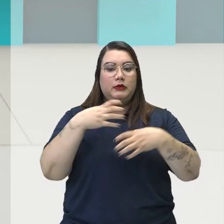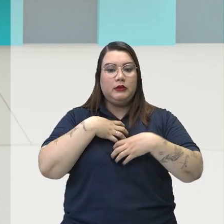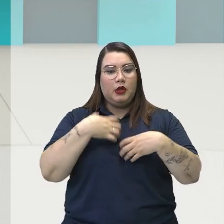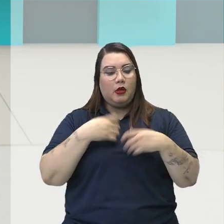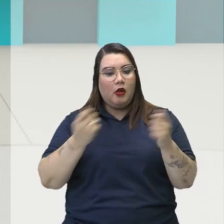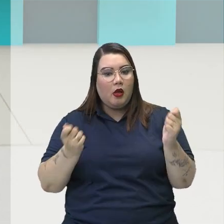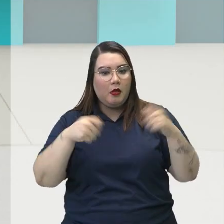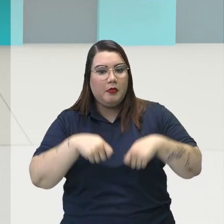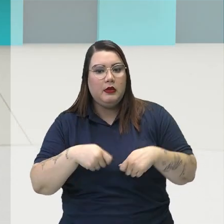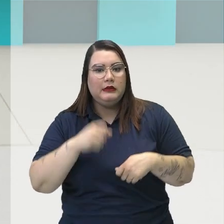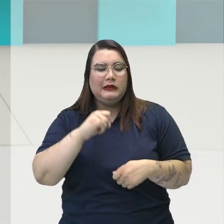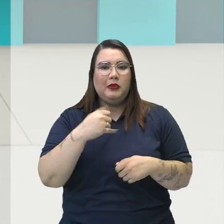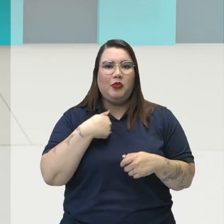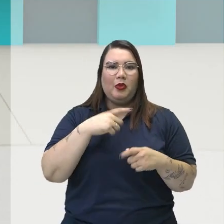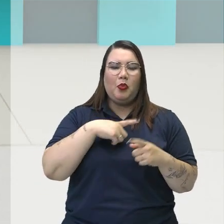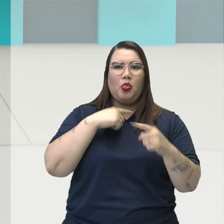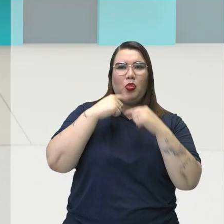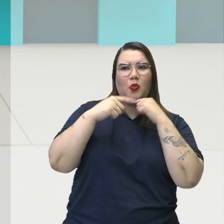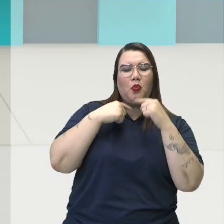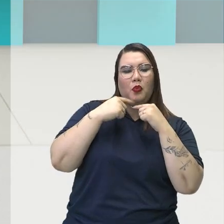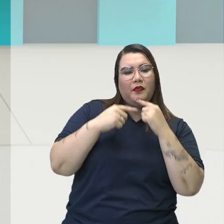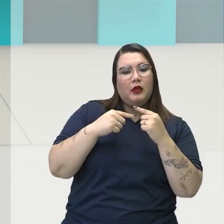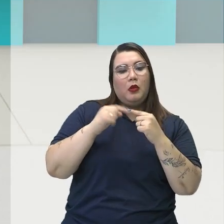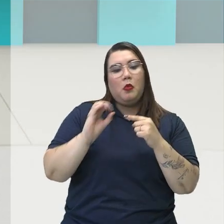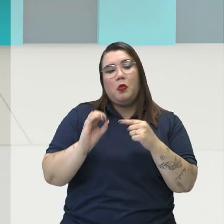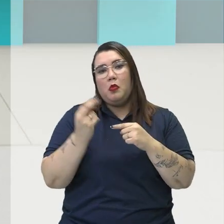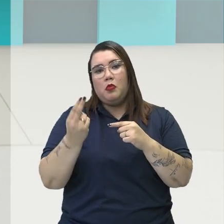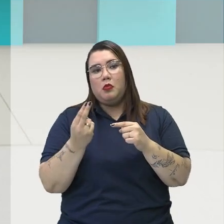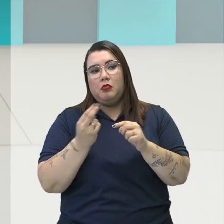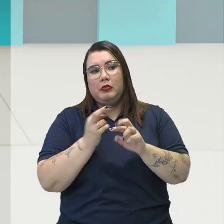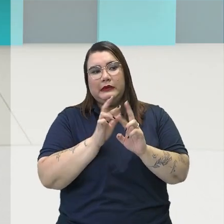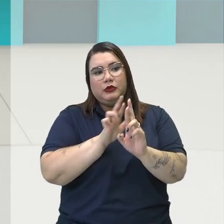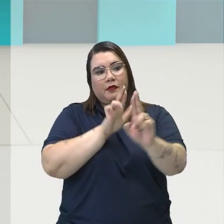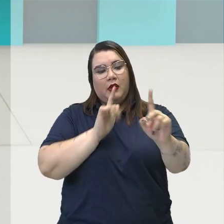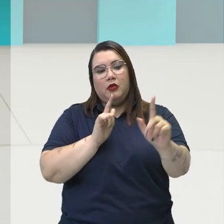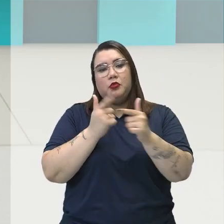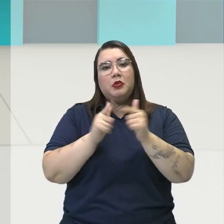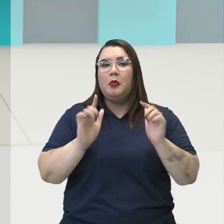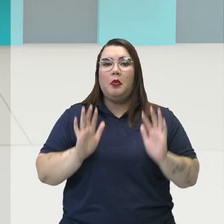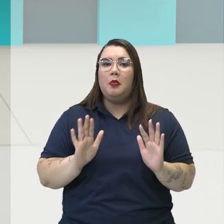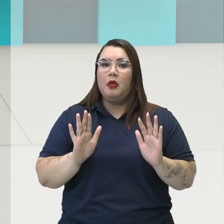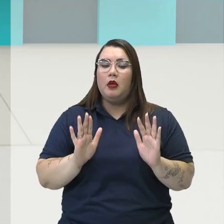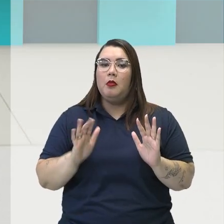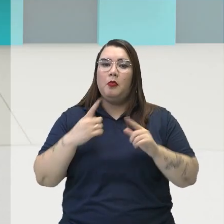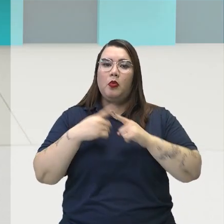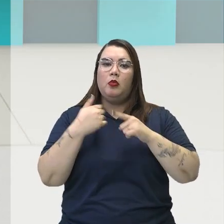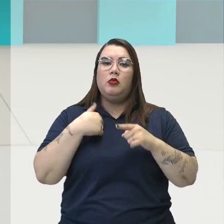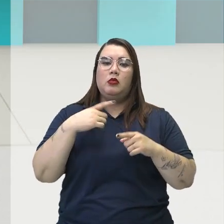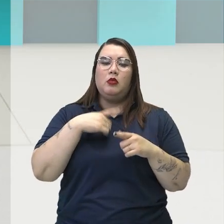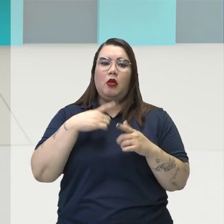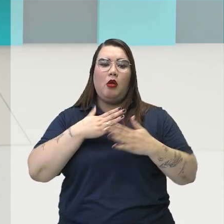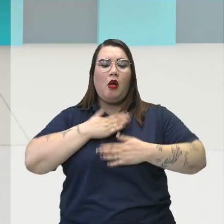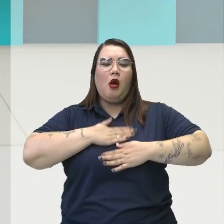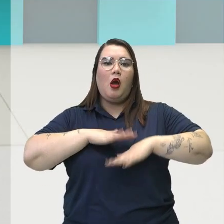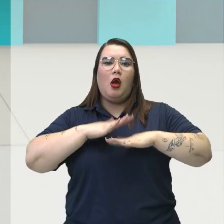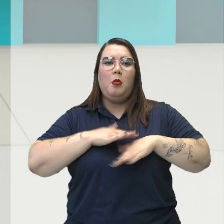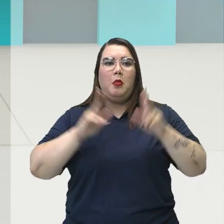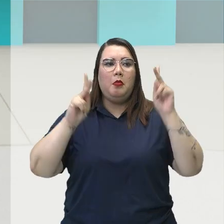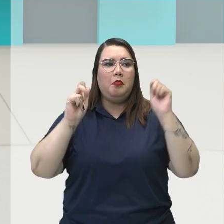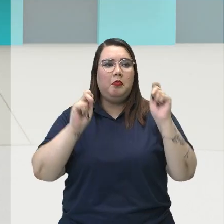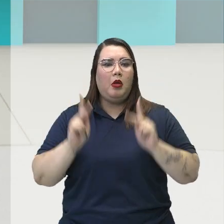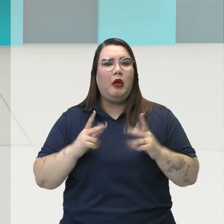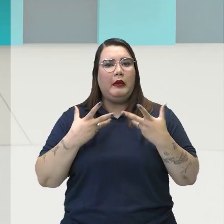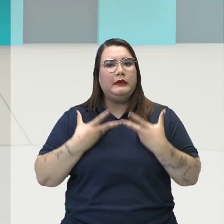lidar com a incerteza e com a adversidade, porque a gente vai estar com a mente tranquila, né, com o corpo descansado, então a gente consegue aí